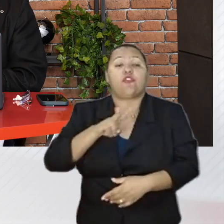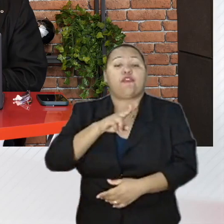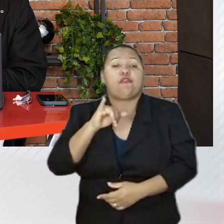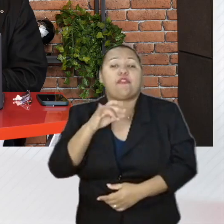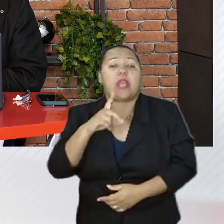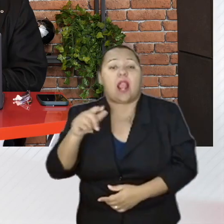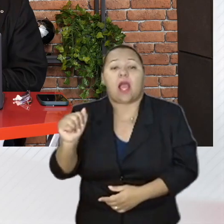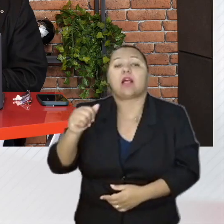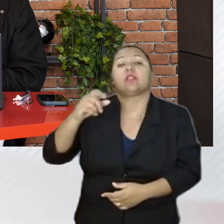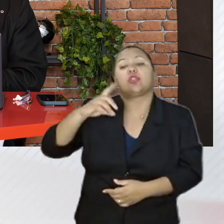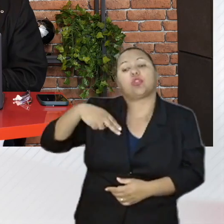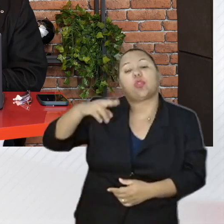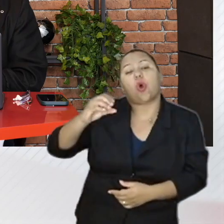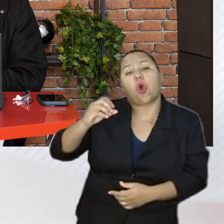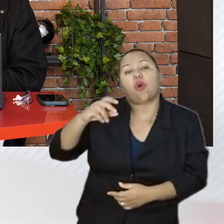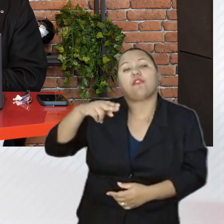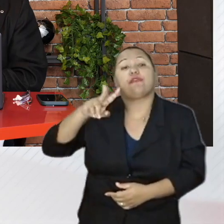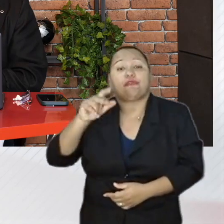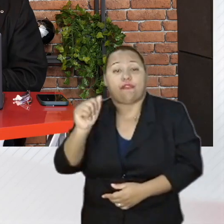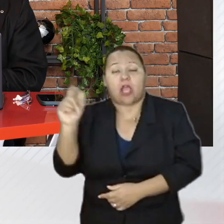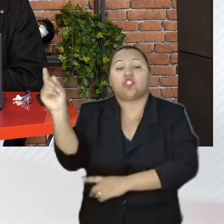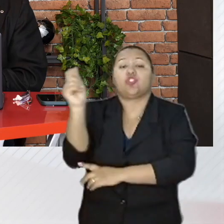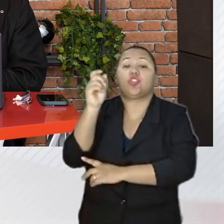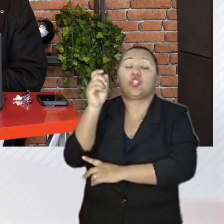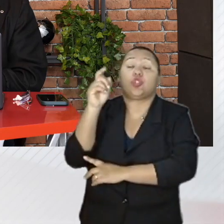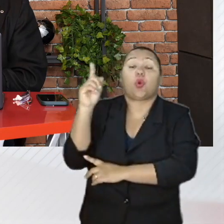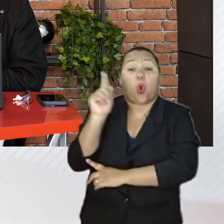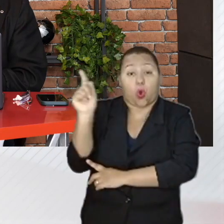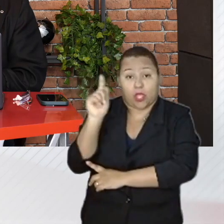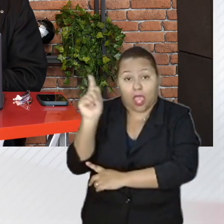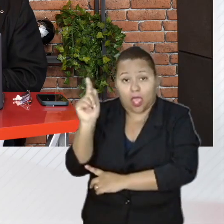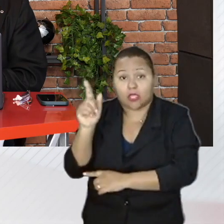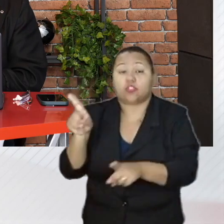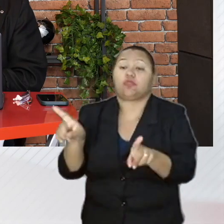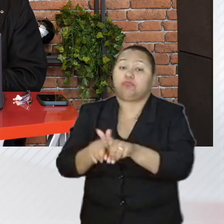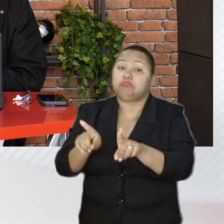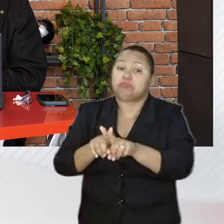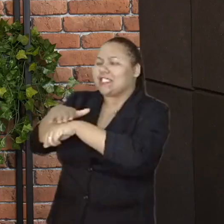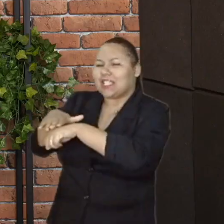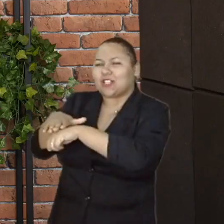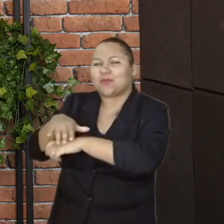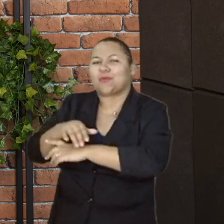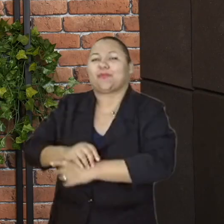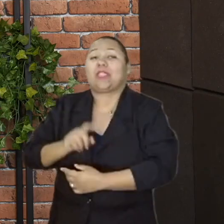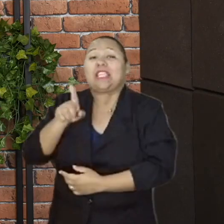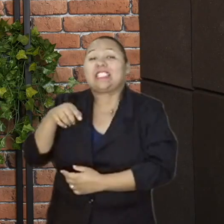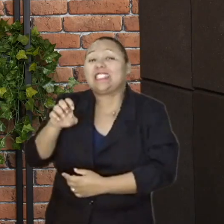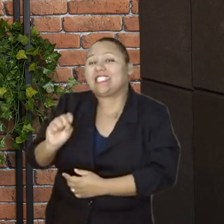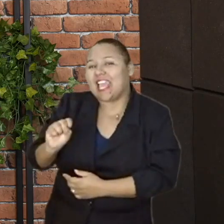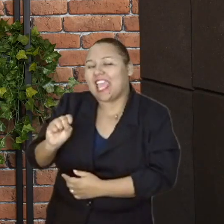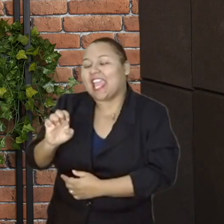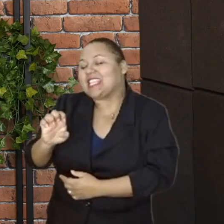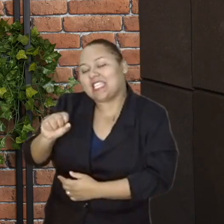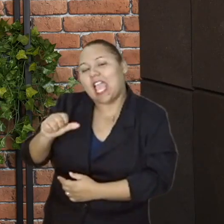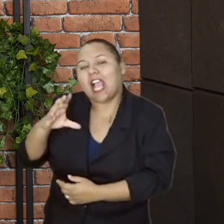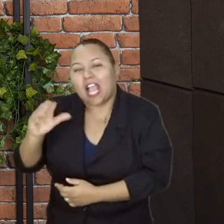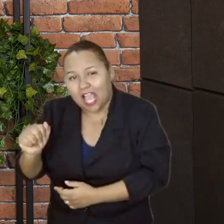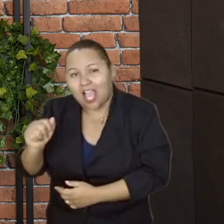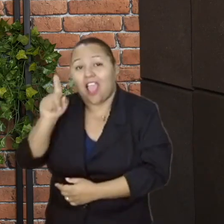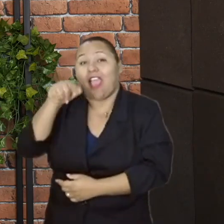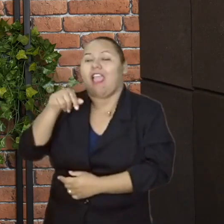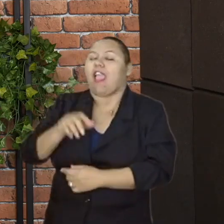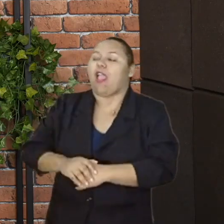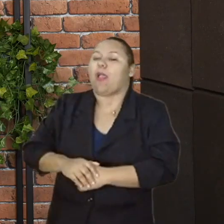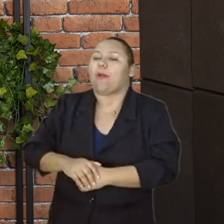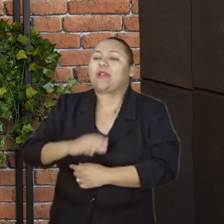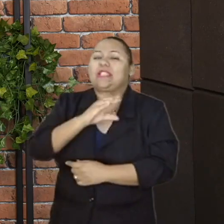né? E agora vamos começar a ouvir os jogadores também, os apostadores. Essa é uma CPI, vamos chamar assim, diferenciada,